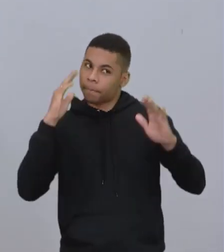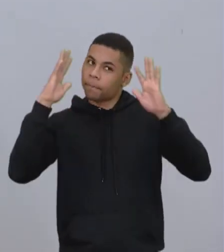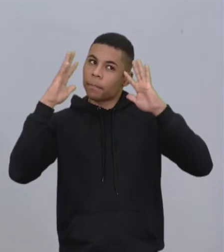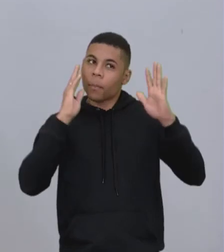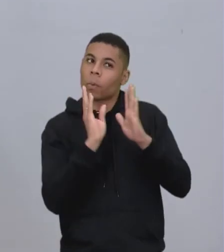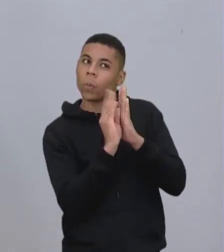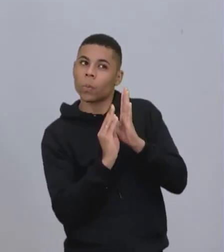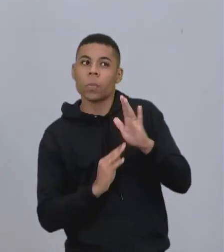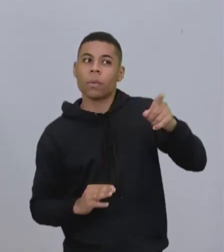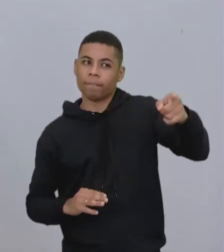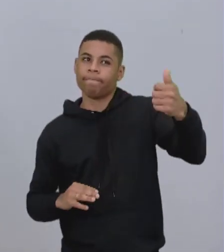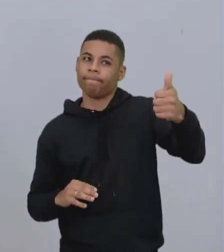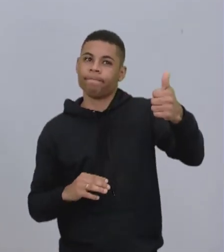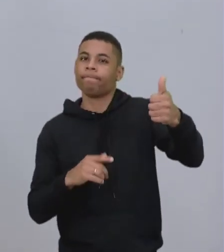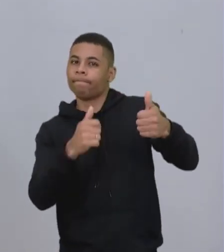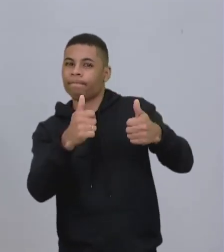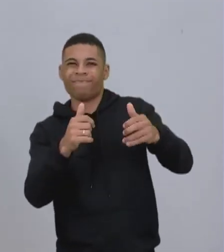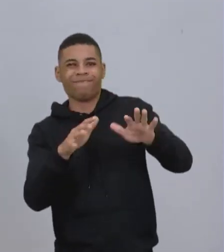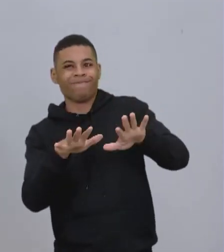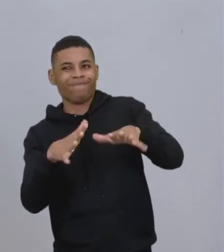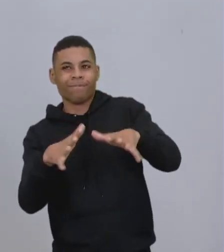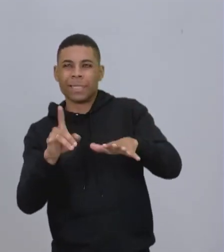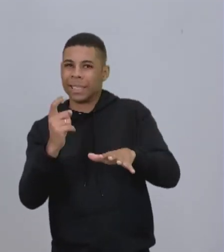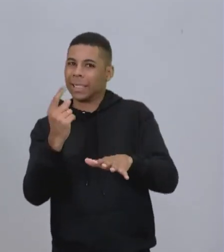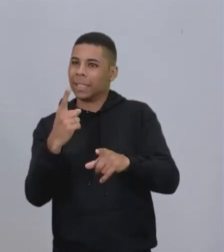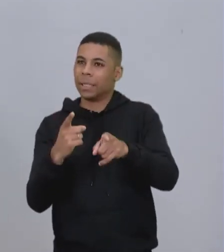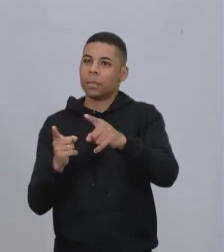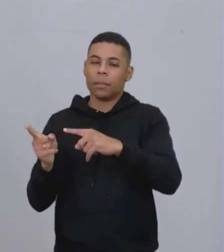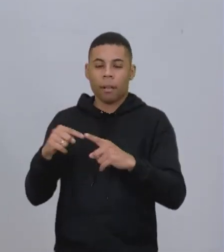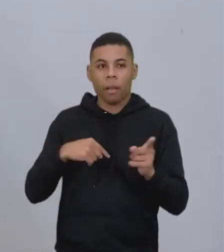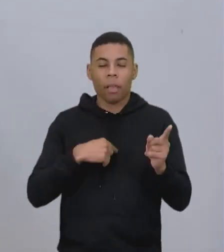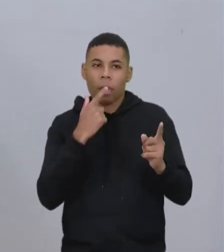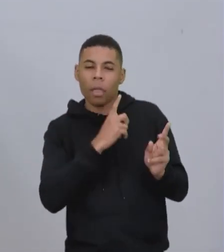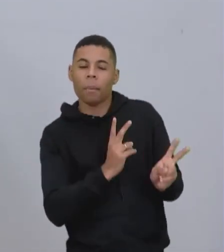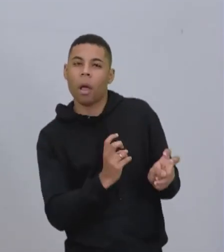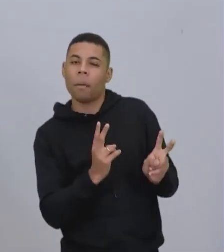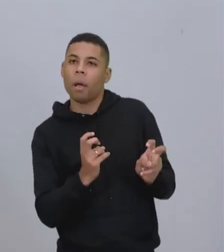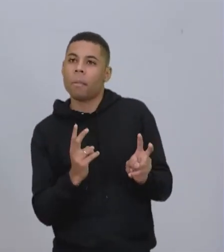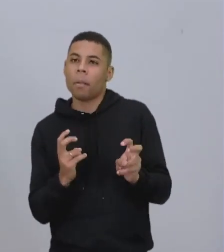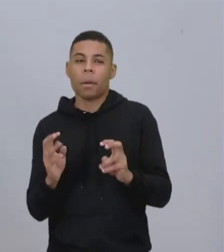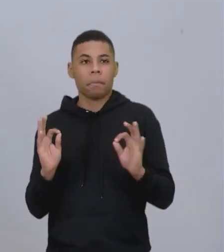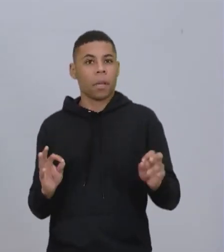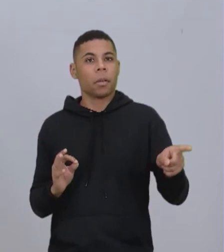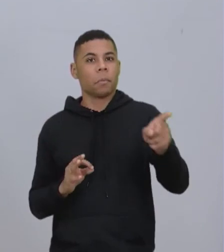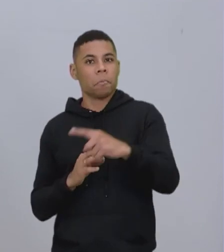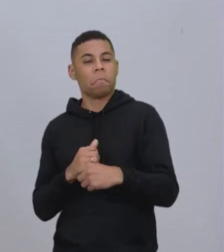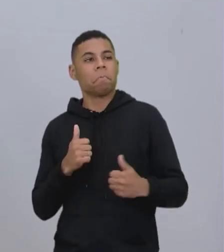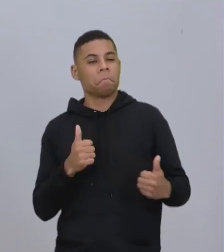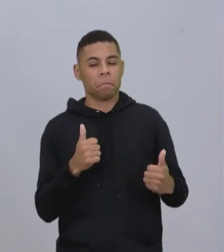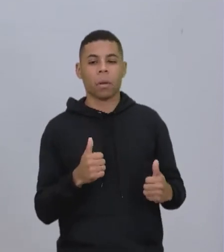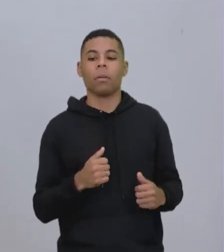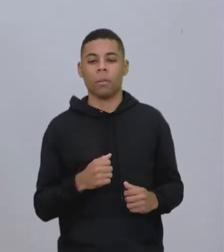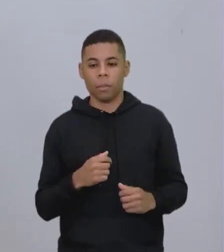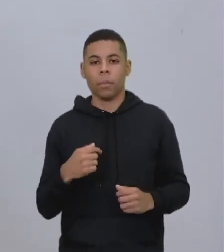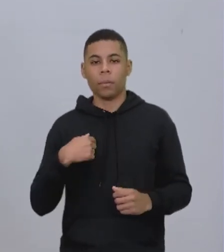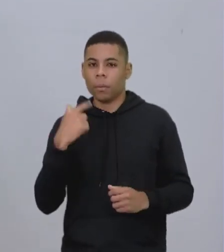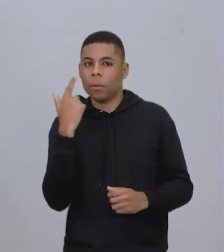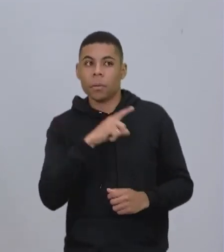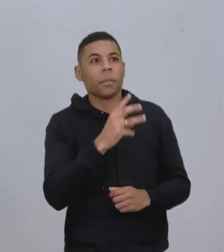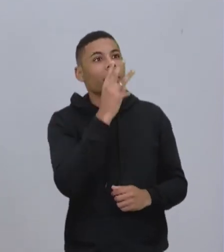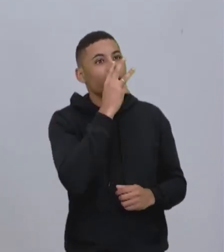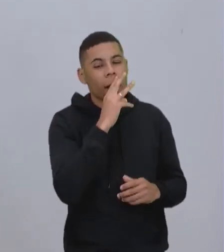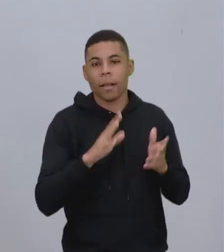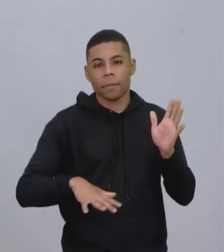que promovem a credibilidade. Então, quanto mais eu consumir, perceber realmente e apreciar, né, me